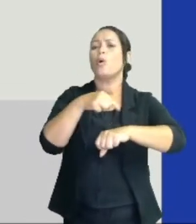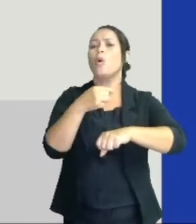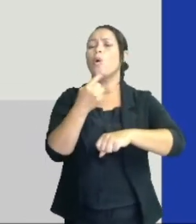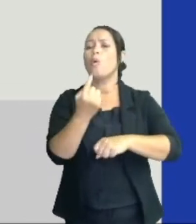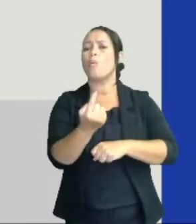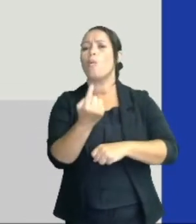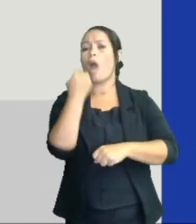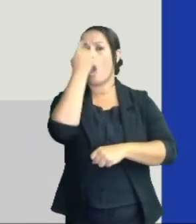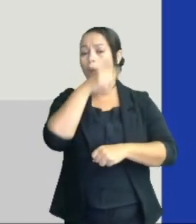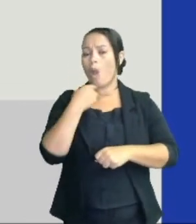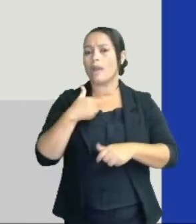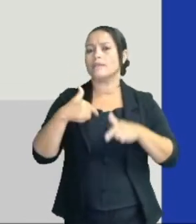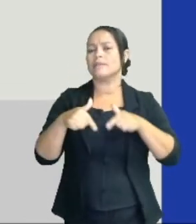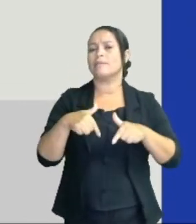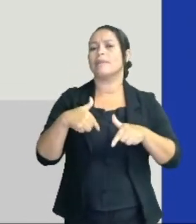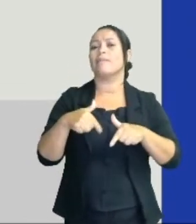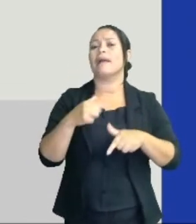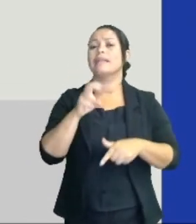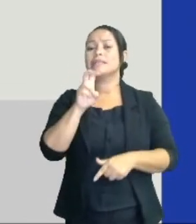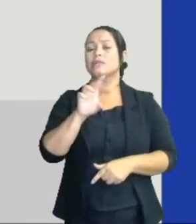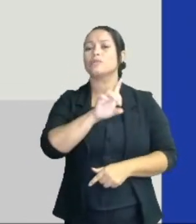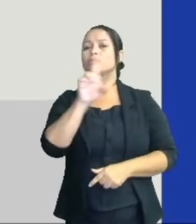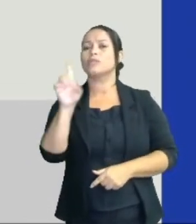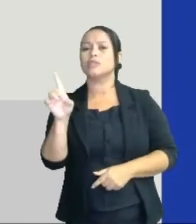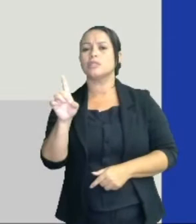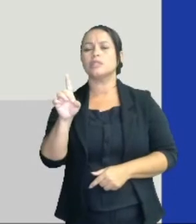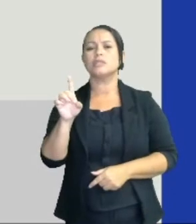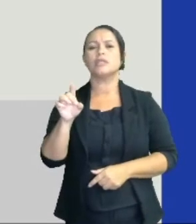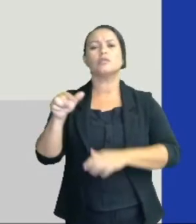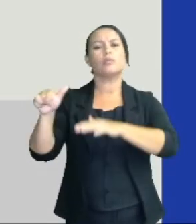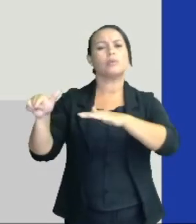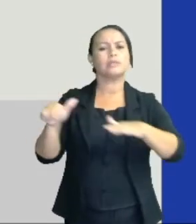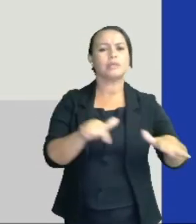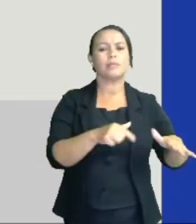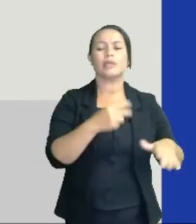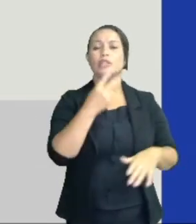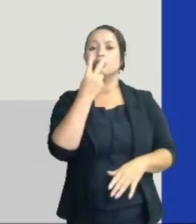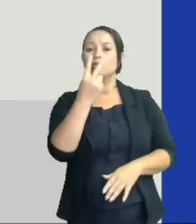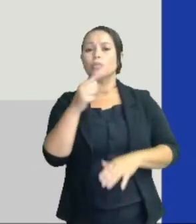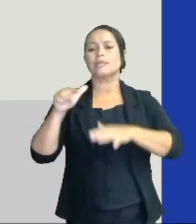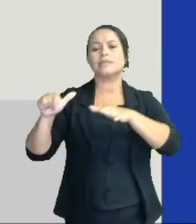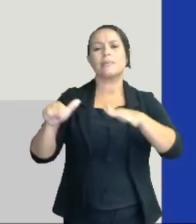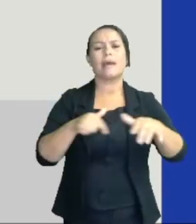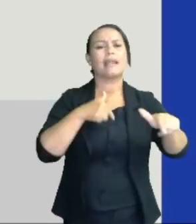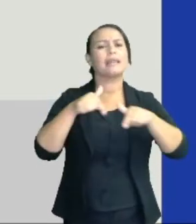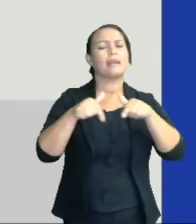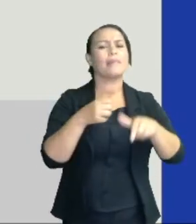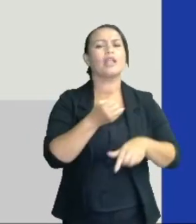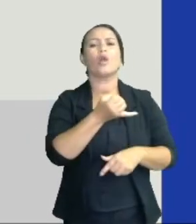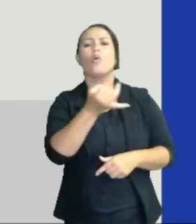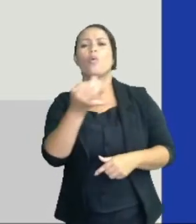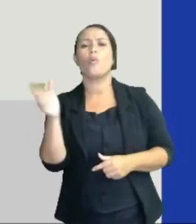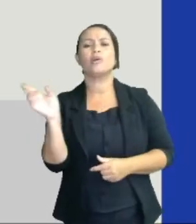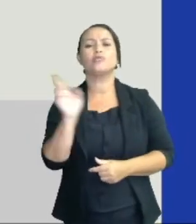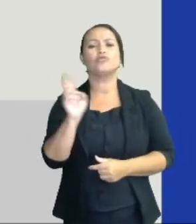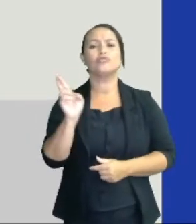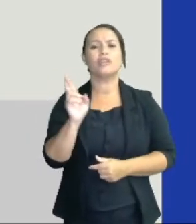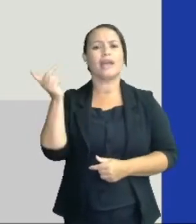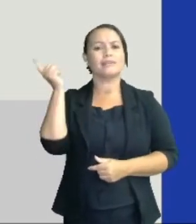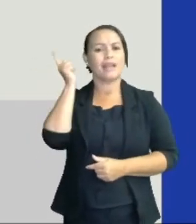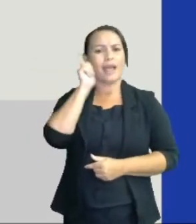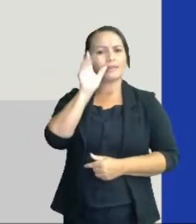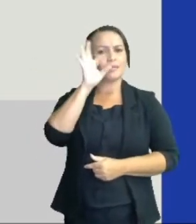trabalha 5 dias por semana, após 2 semanas de trabalho, quantos reais ela irá receber?